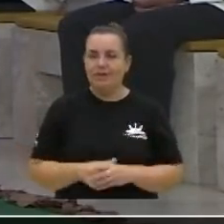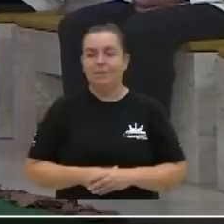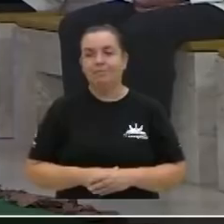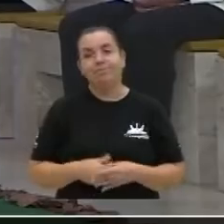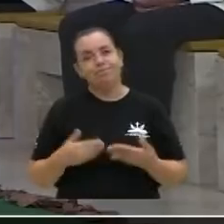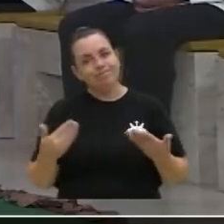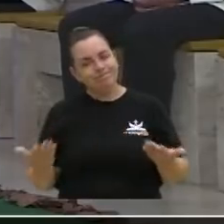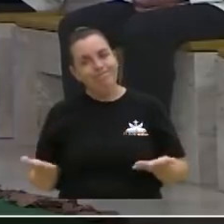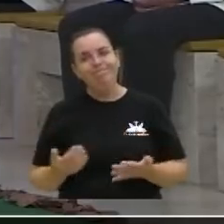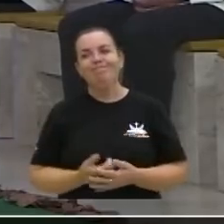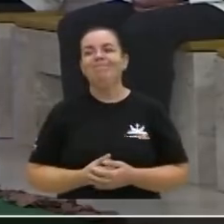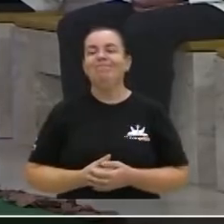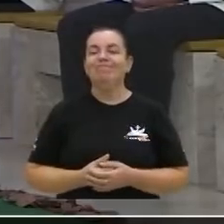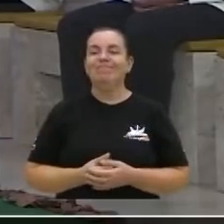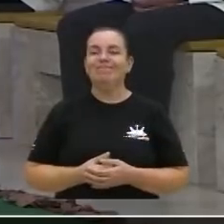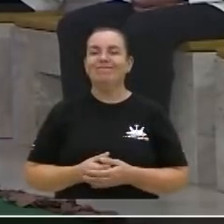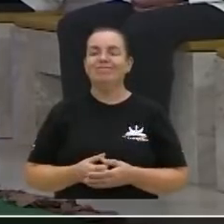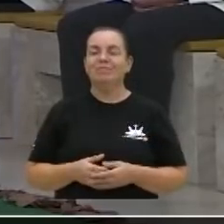Impressionante.